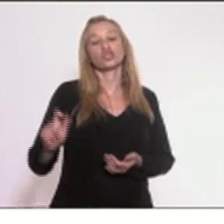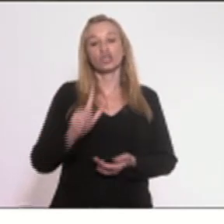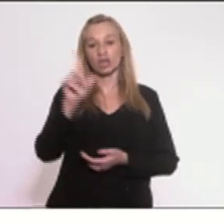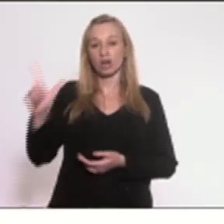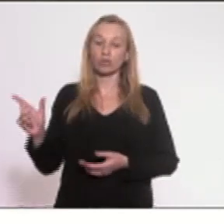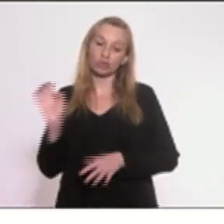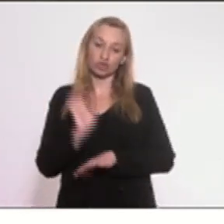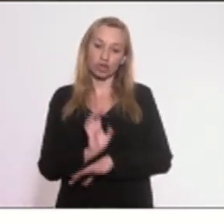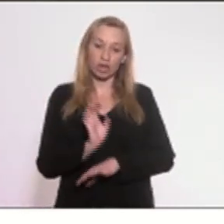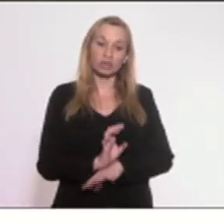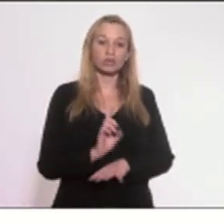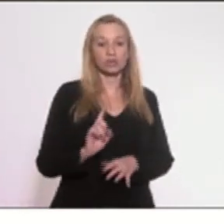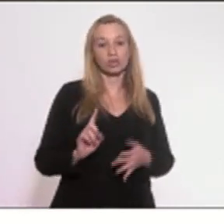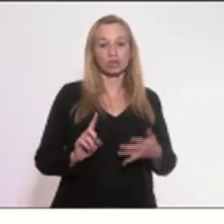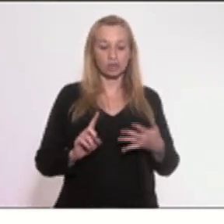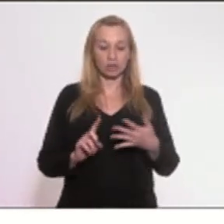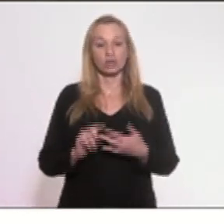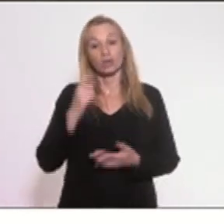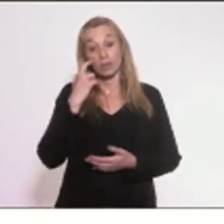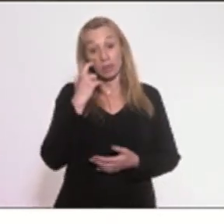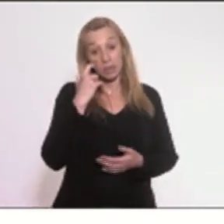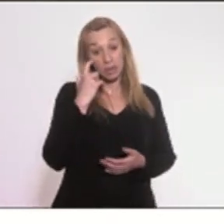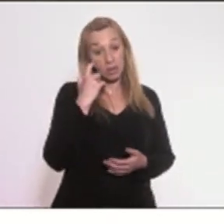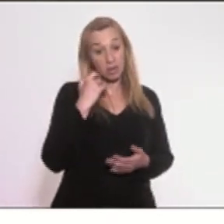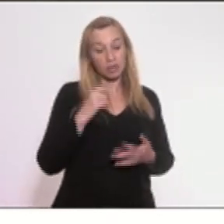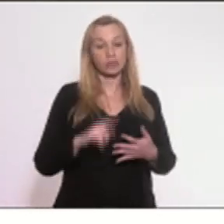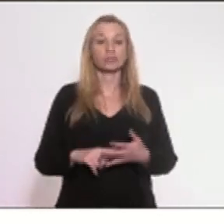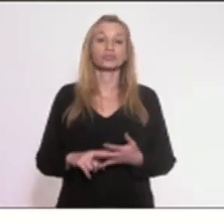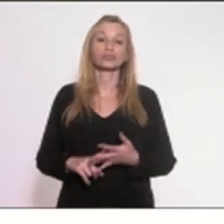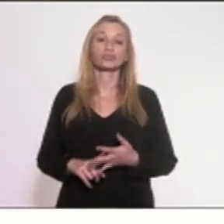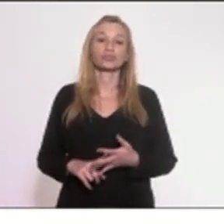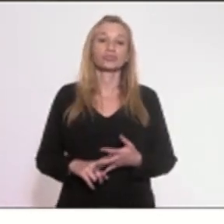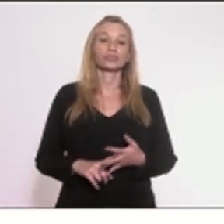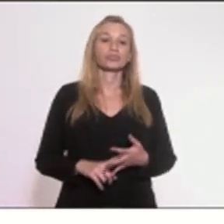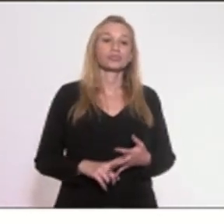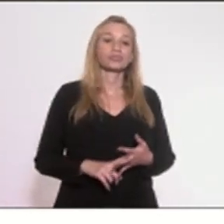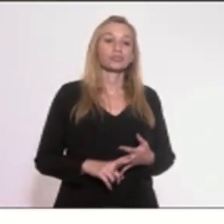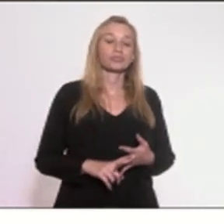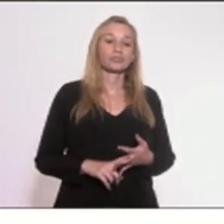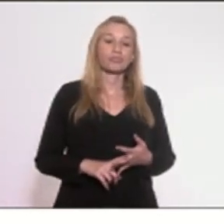Estado, e entre as situações em fase de representação que